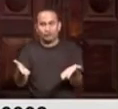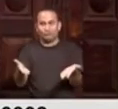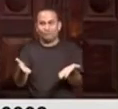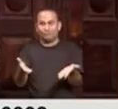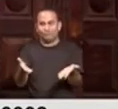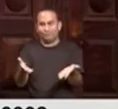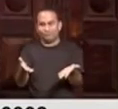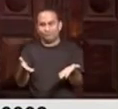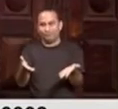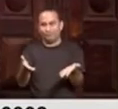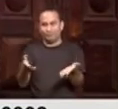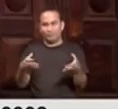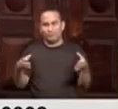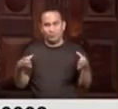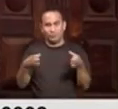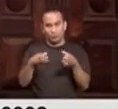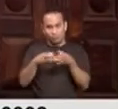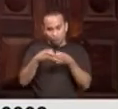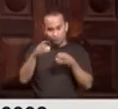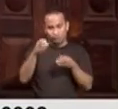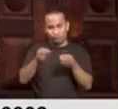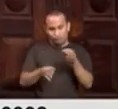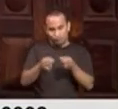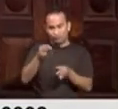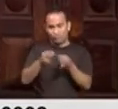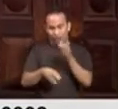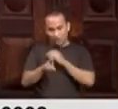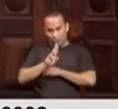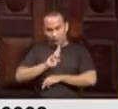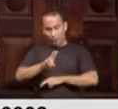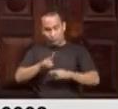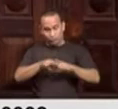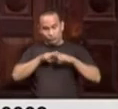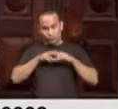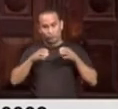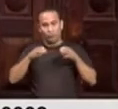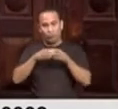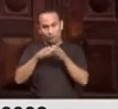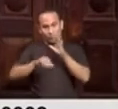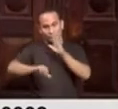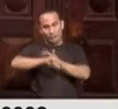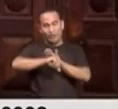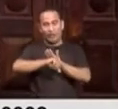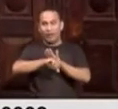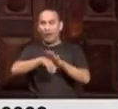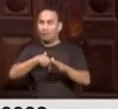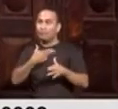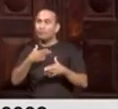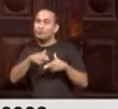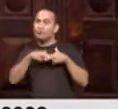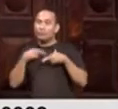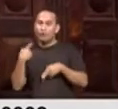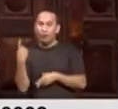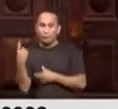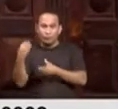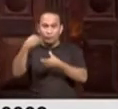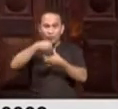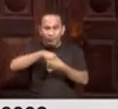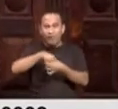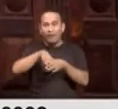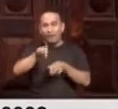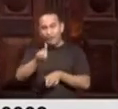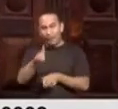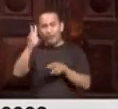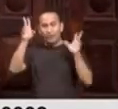segundo o Tribunal de Justiça, respondendo por fazer parte de uma organização criminosa. É sobre isso que nós vamos votar. E é sobre